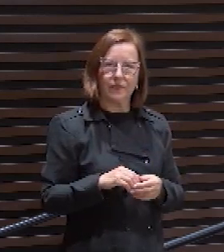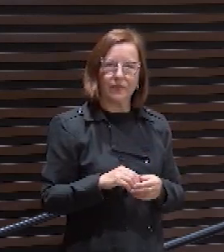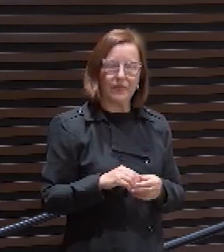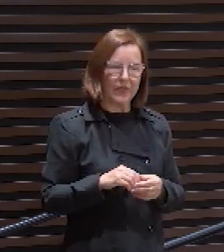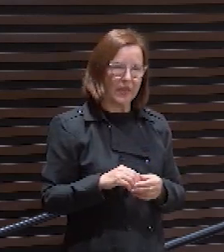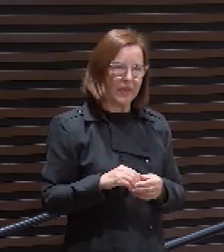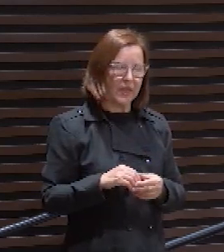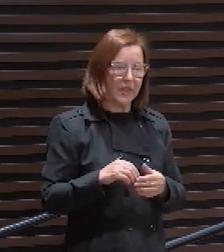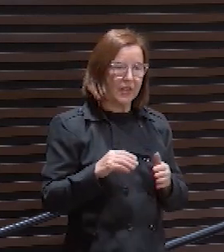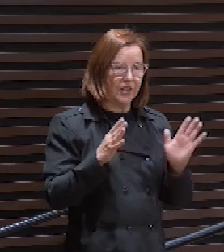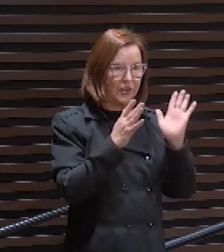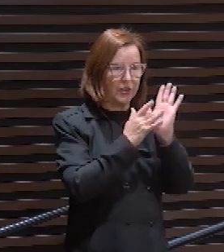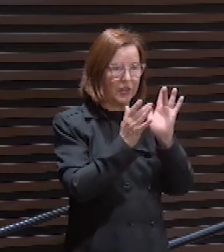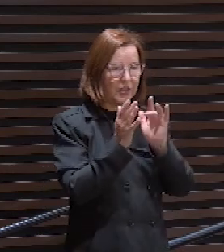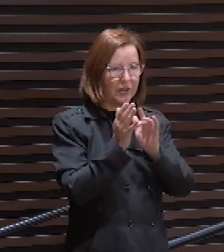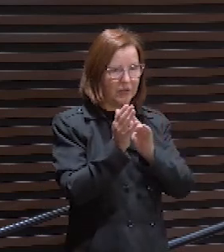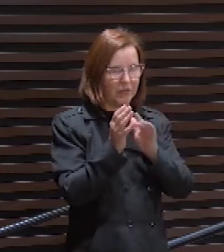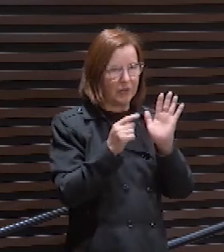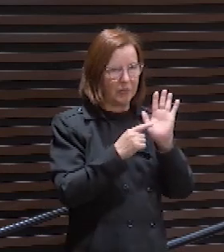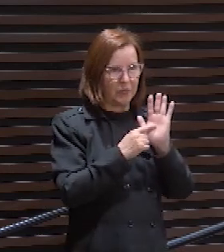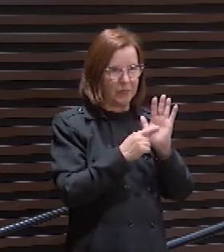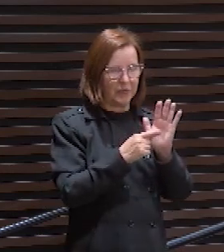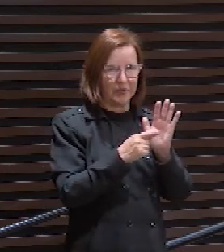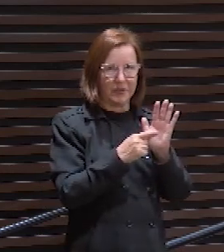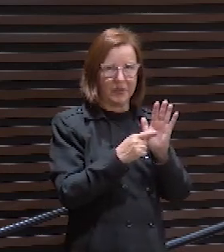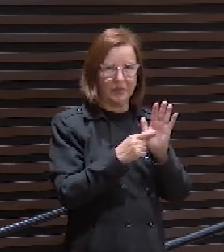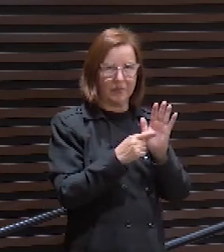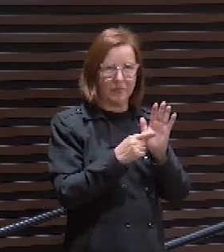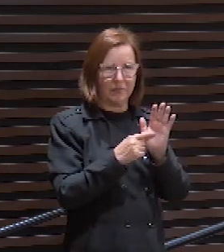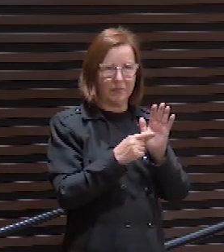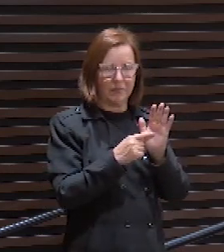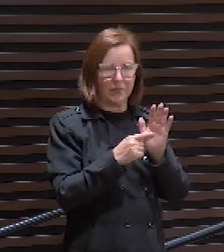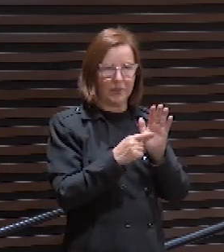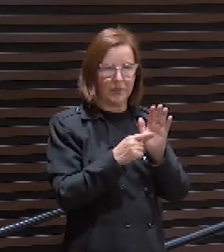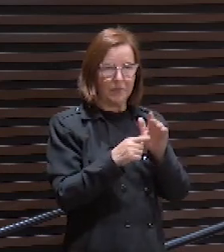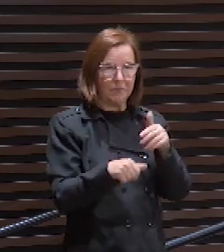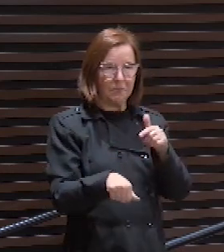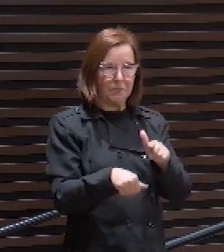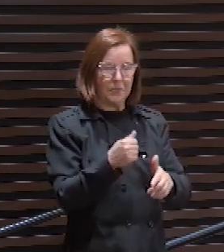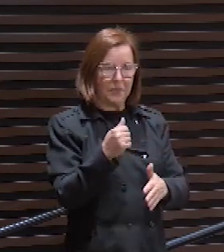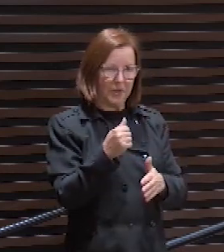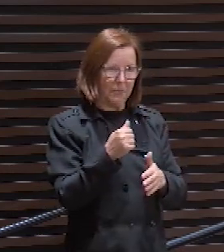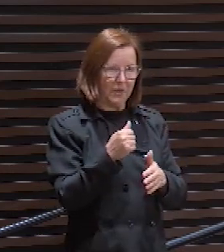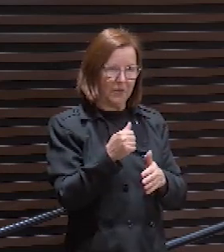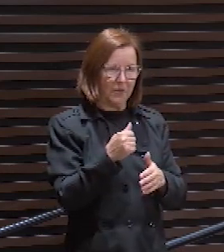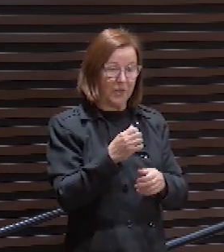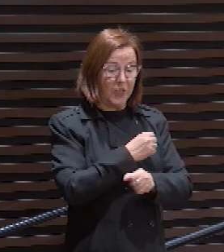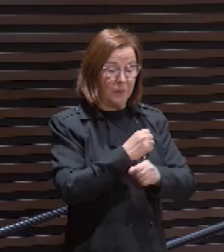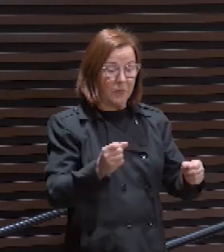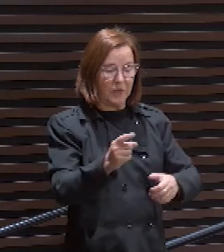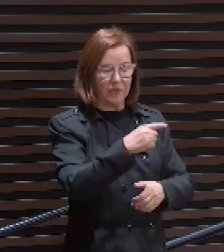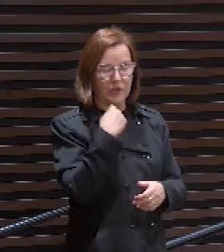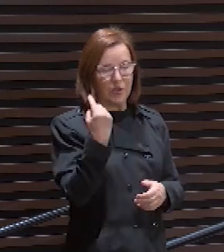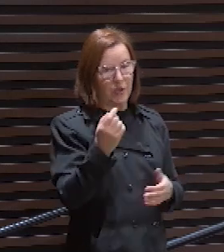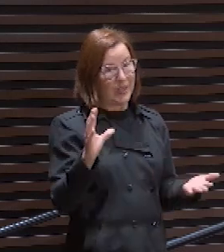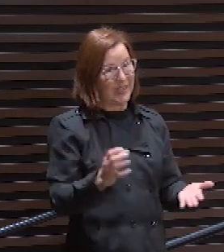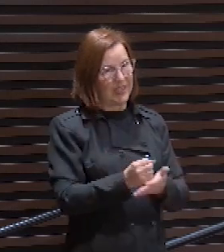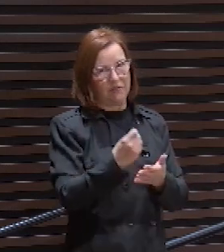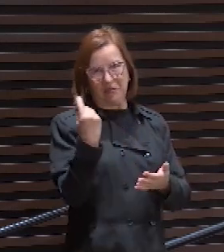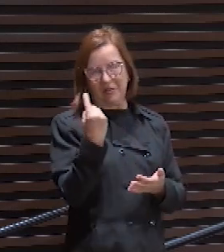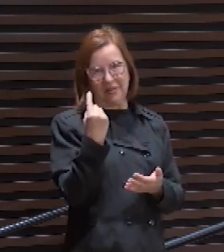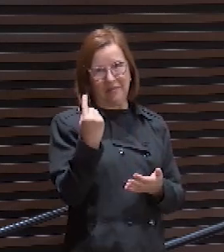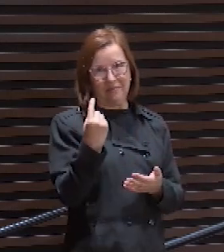Jesus está nos mostrando sobre como que, primeiro, nós não temos um meio para sermos salvos.